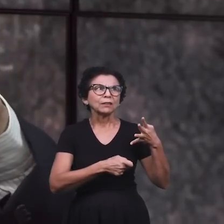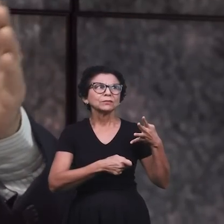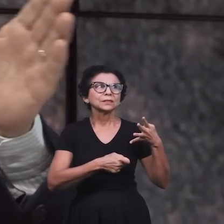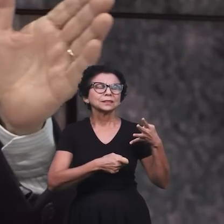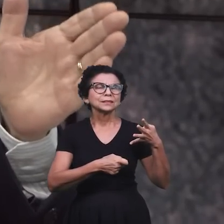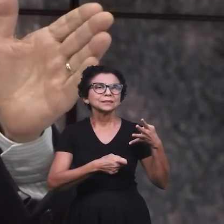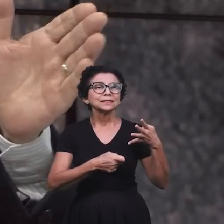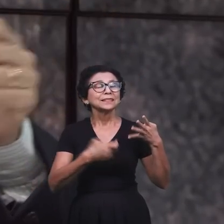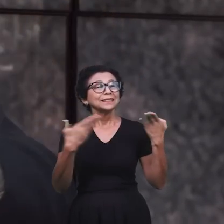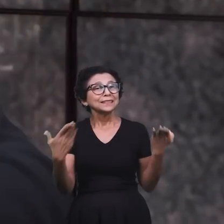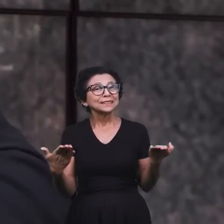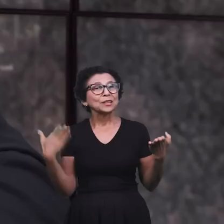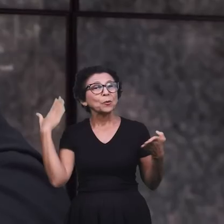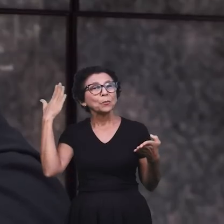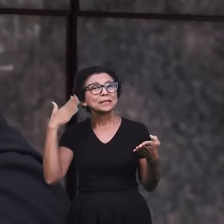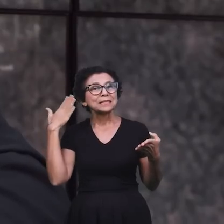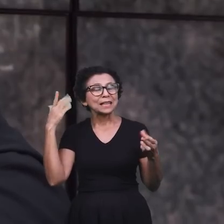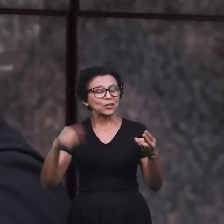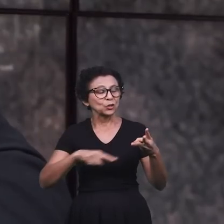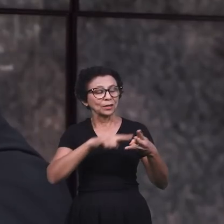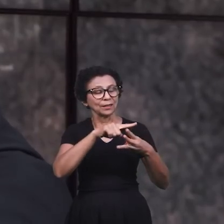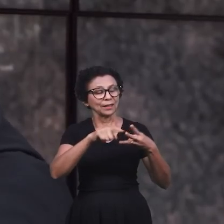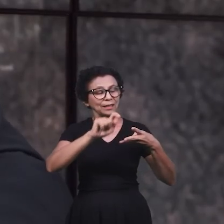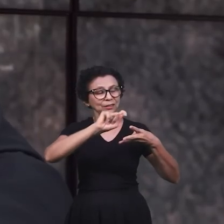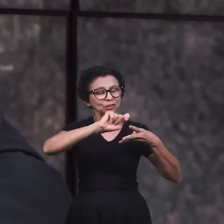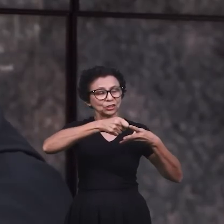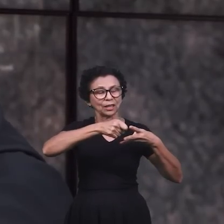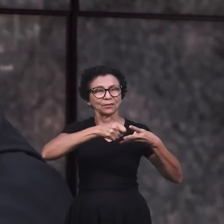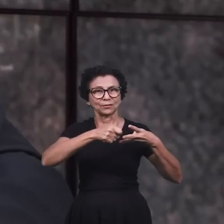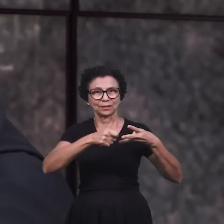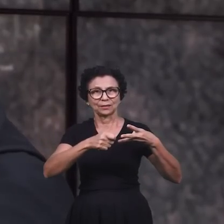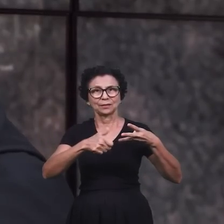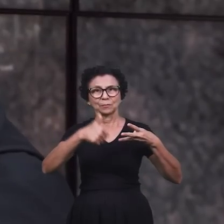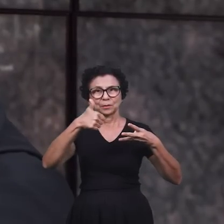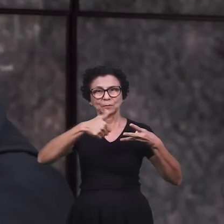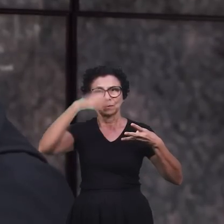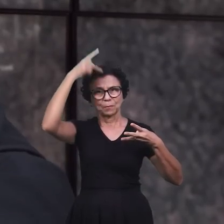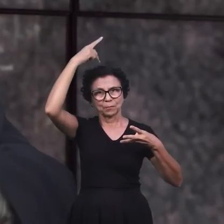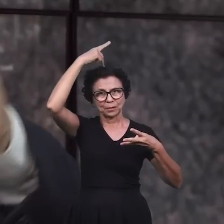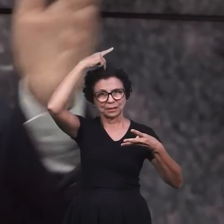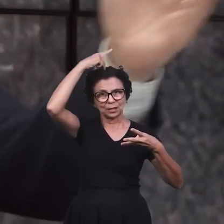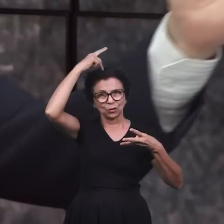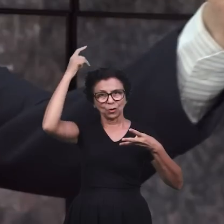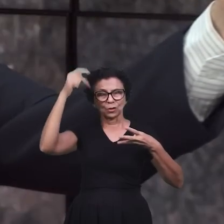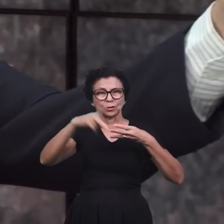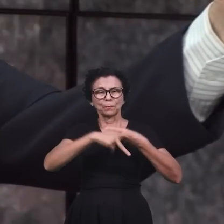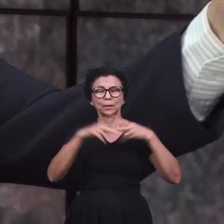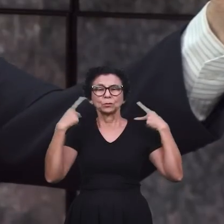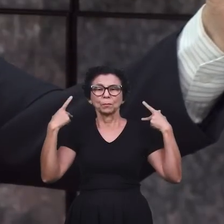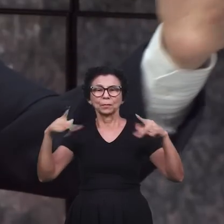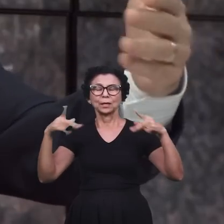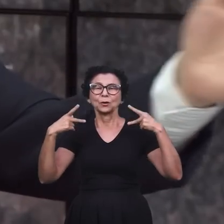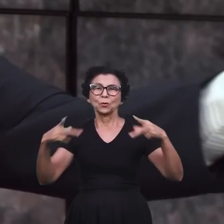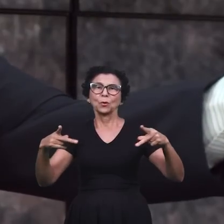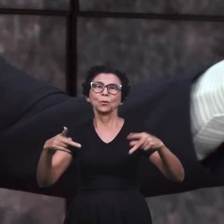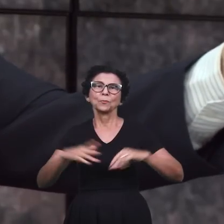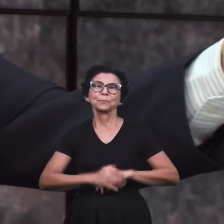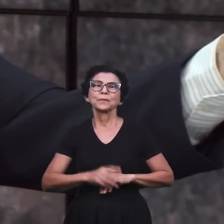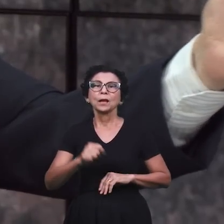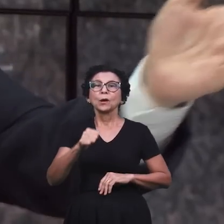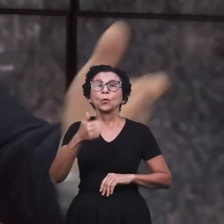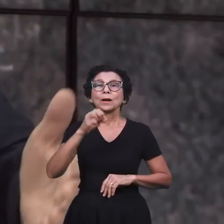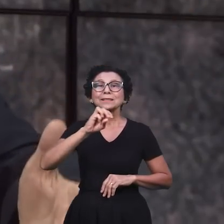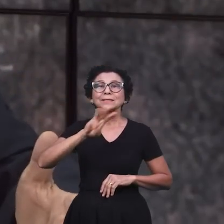sempre, fundamentalmente, de 3 chaves. A primeira no Pentecoste, quando ele pregou, abriu a porta do céu.